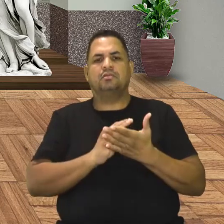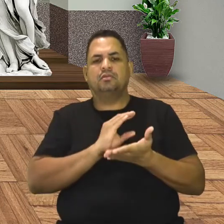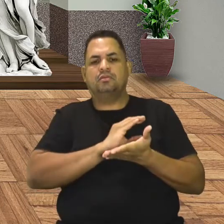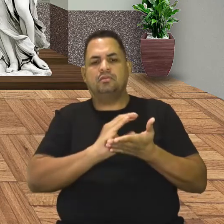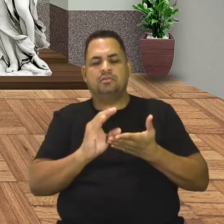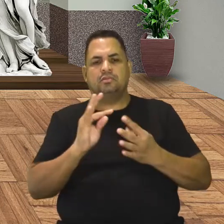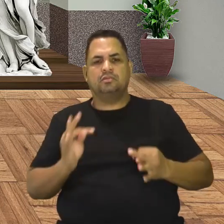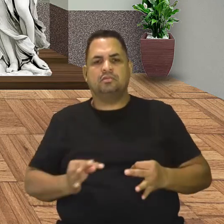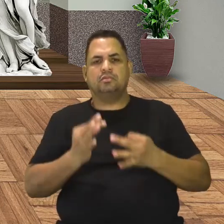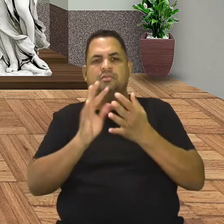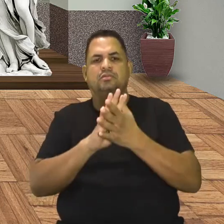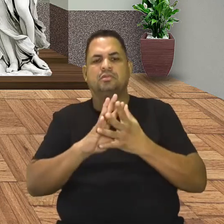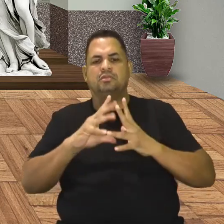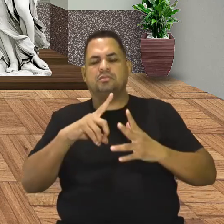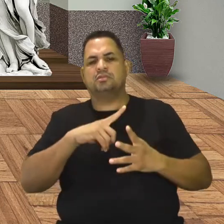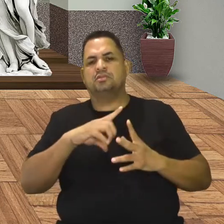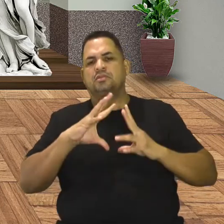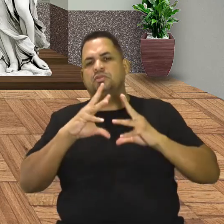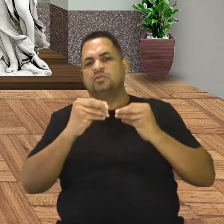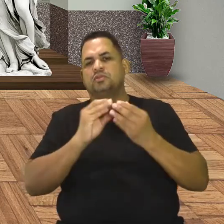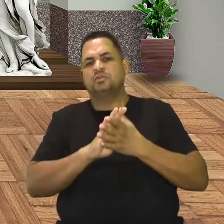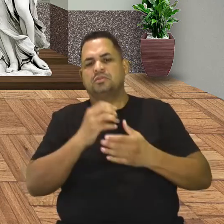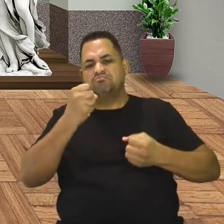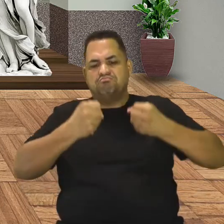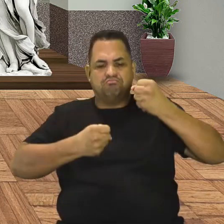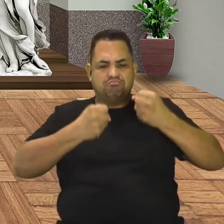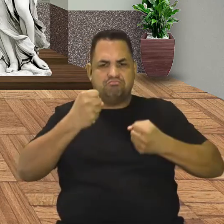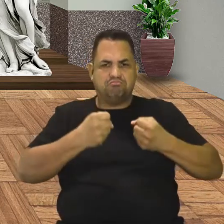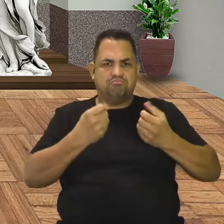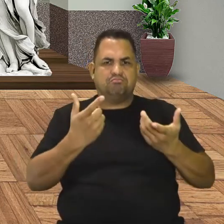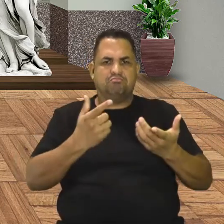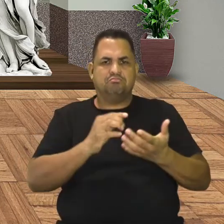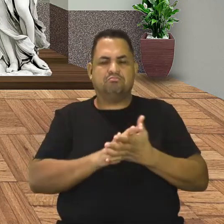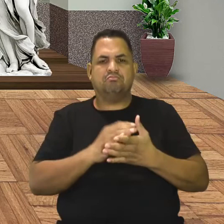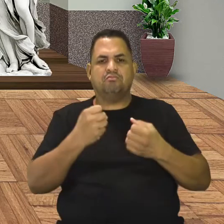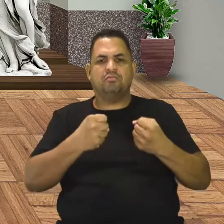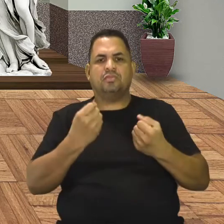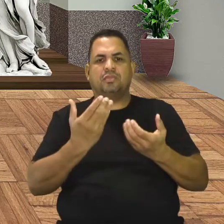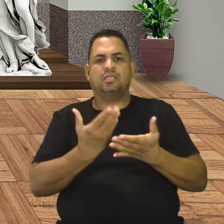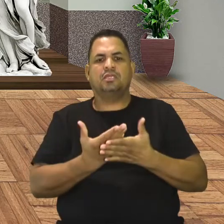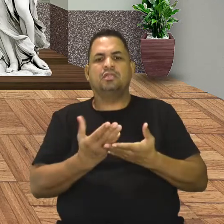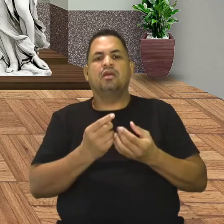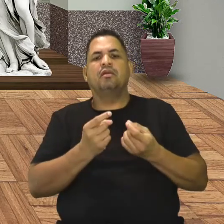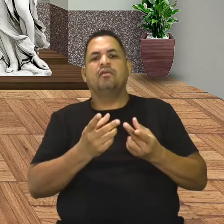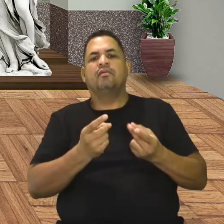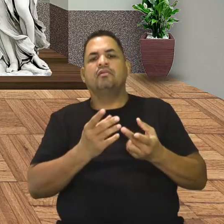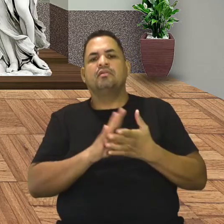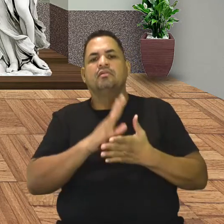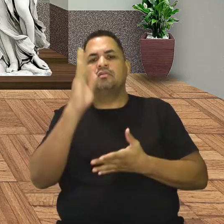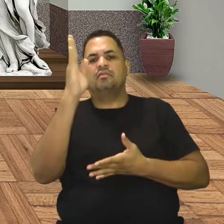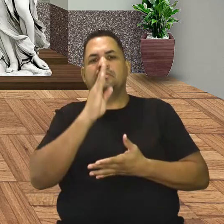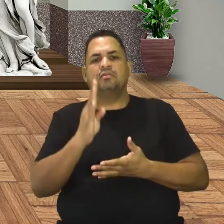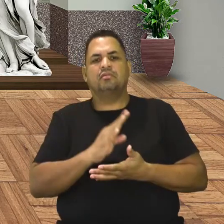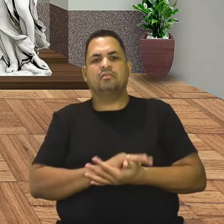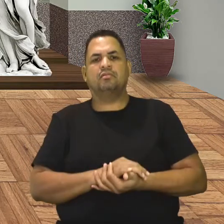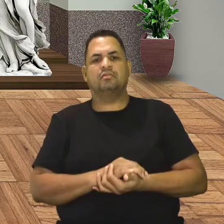tem tecnologia para tudo, tecnologia de automóvel. Tá? Olha o carro que está mais vendendo do